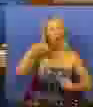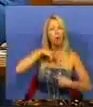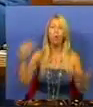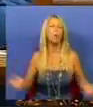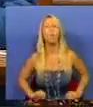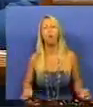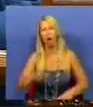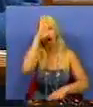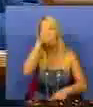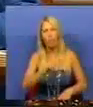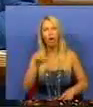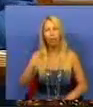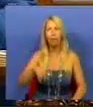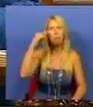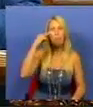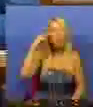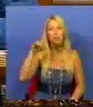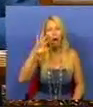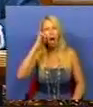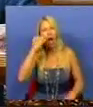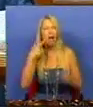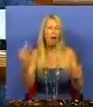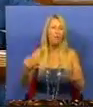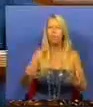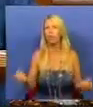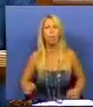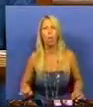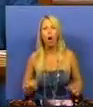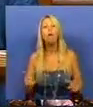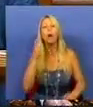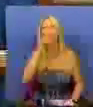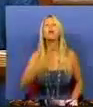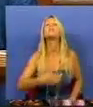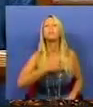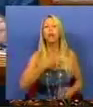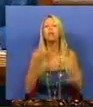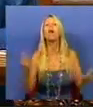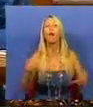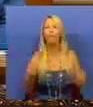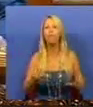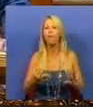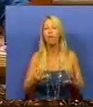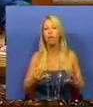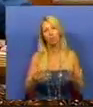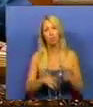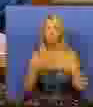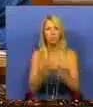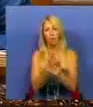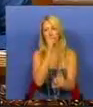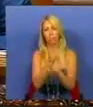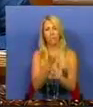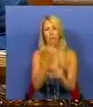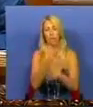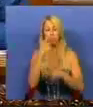com tanta leveza, senhoras e senhores deputados, quem sente verdadeiramente este peso todo são as vítimas do costume, são os portugueses